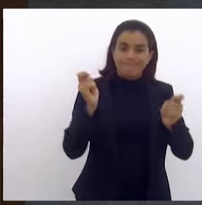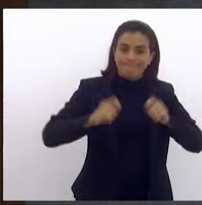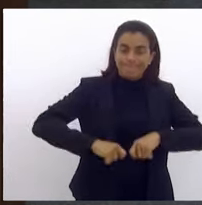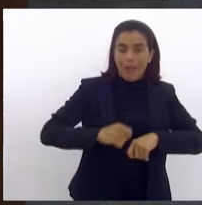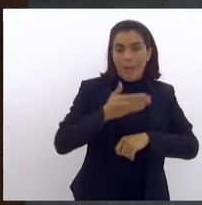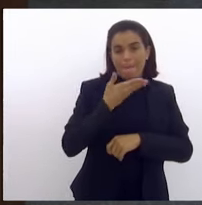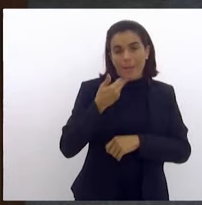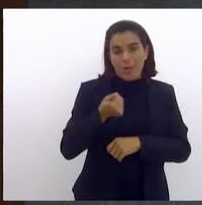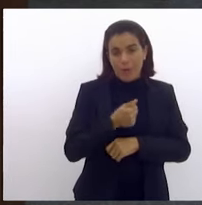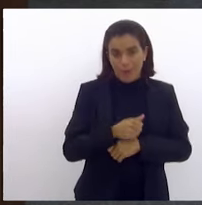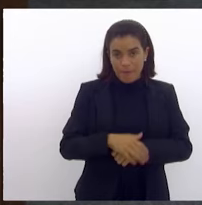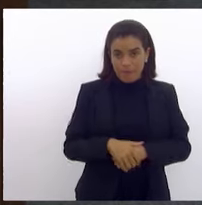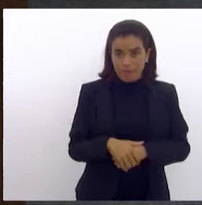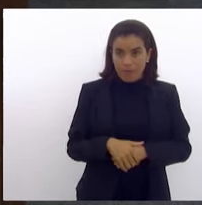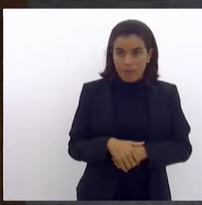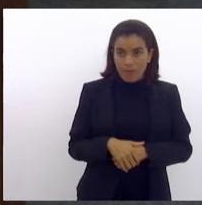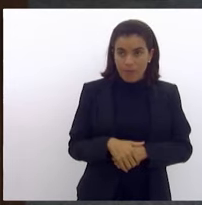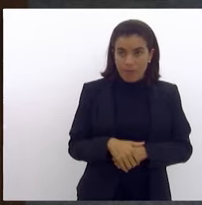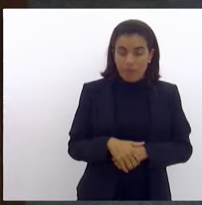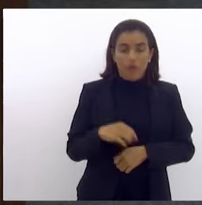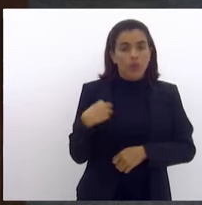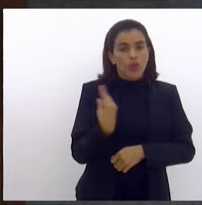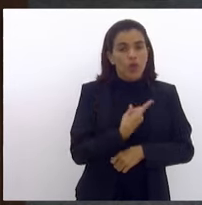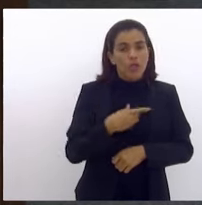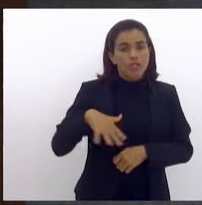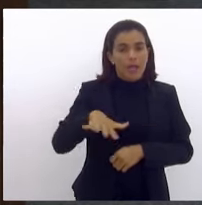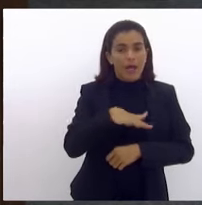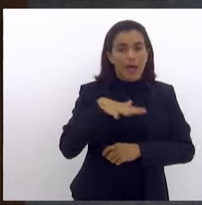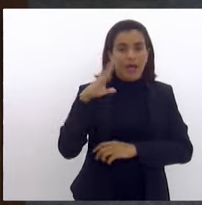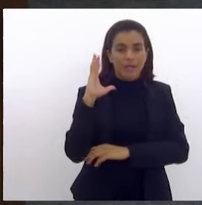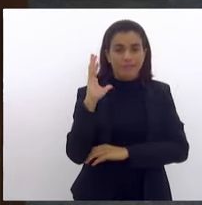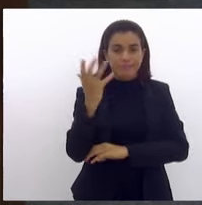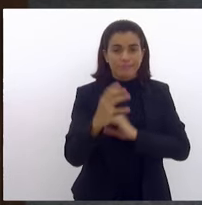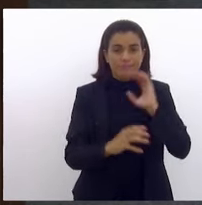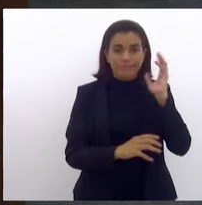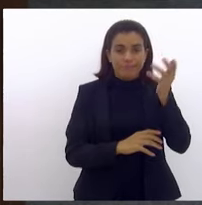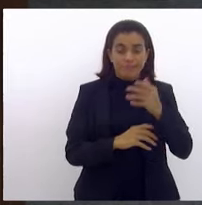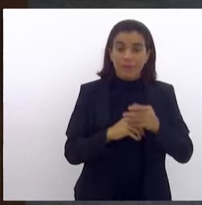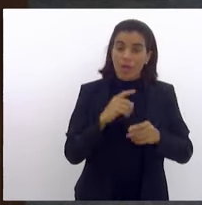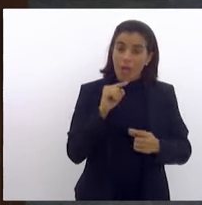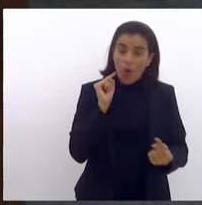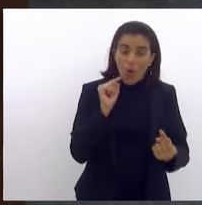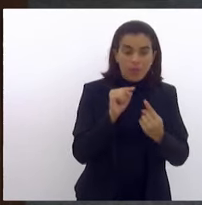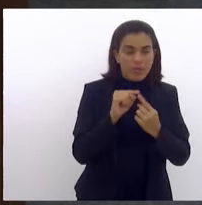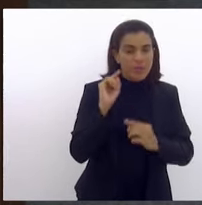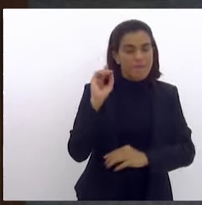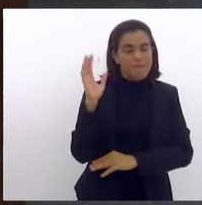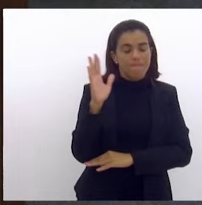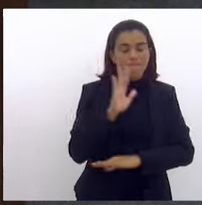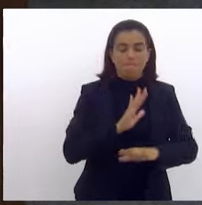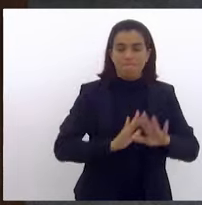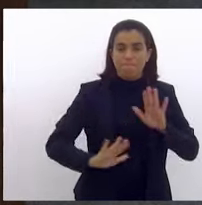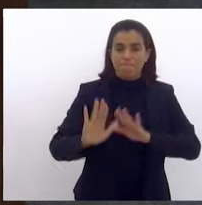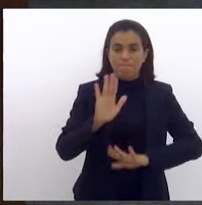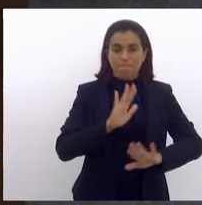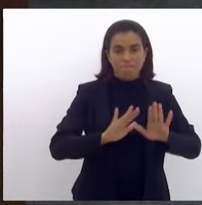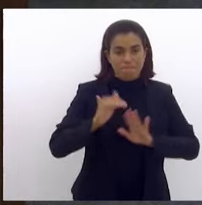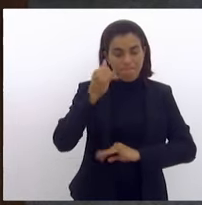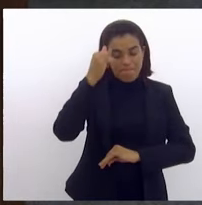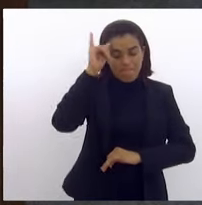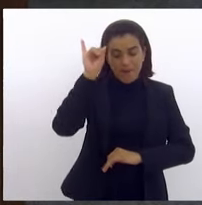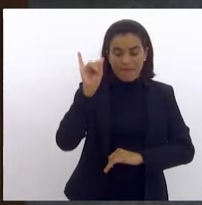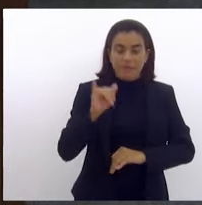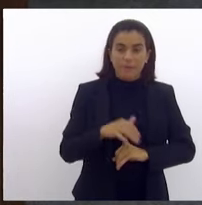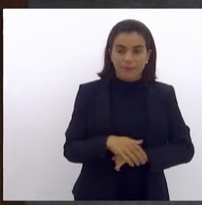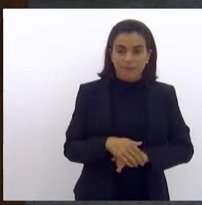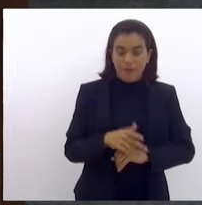da ecologia prezamos muito o princípio da prevenção. O princípio da prevenção. Há 30 anos atrás,